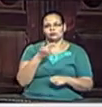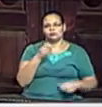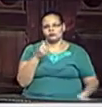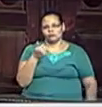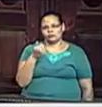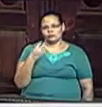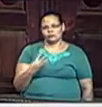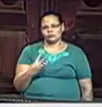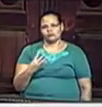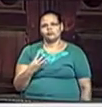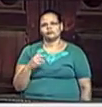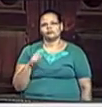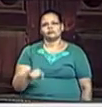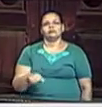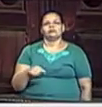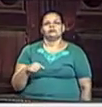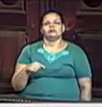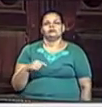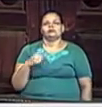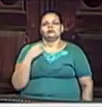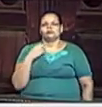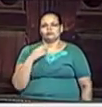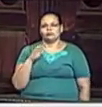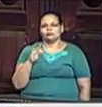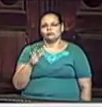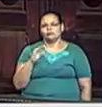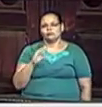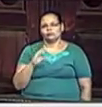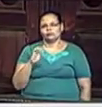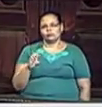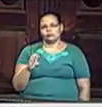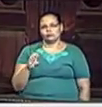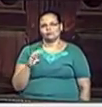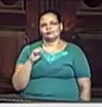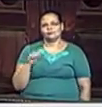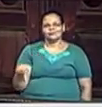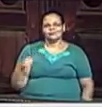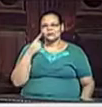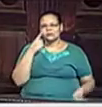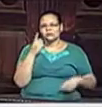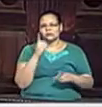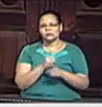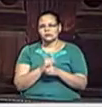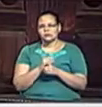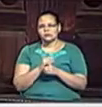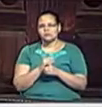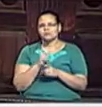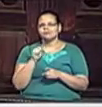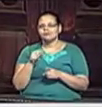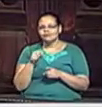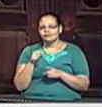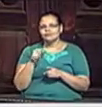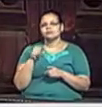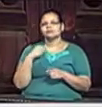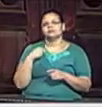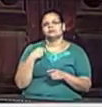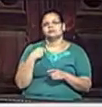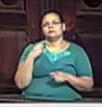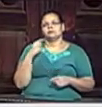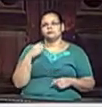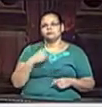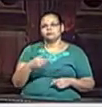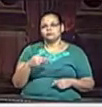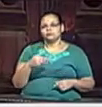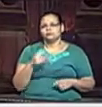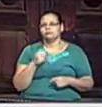corpo instrutivo do Tribunal de Contas detectou uma pedalada de velocípede,